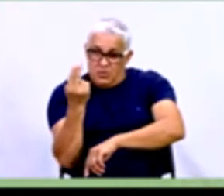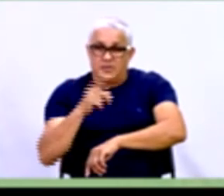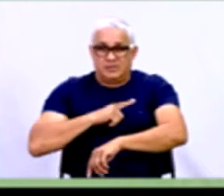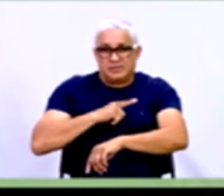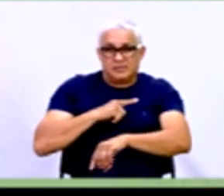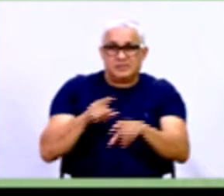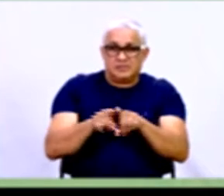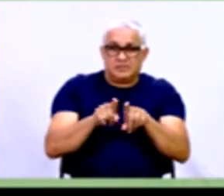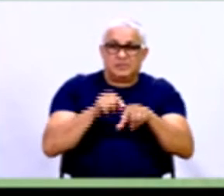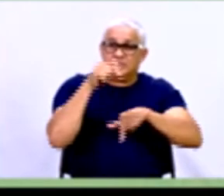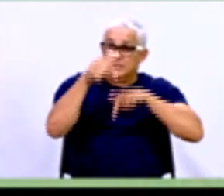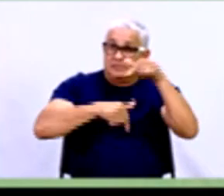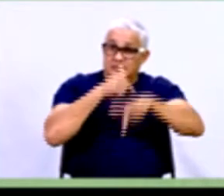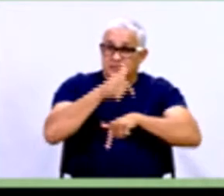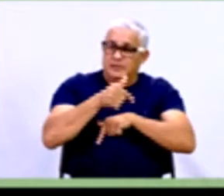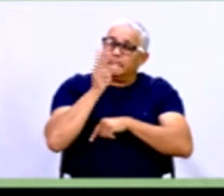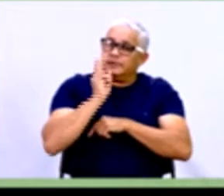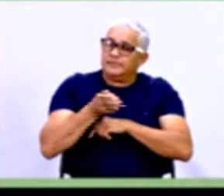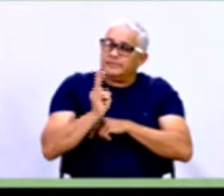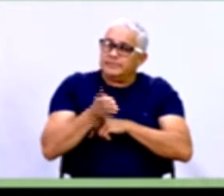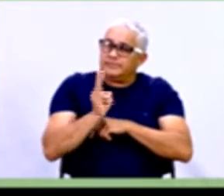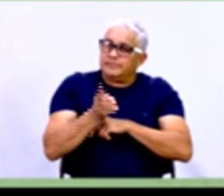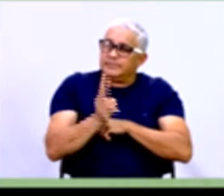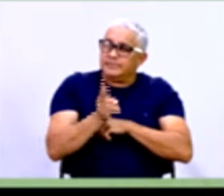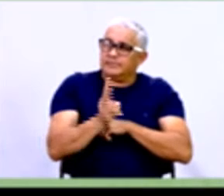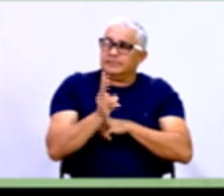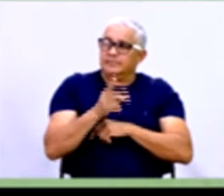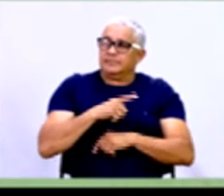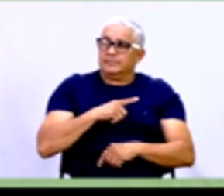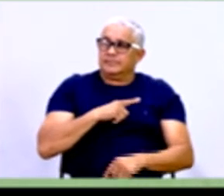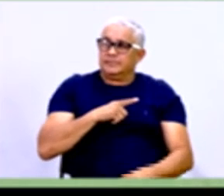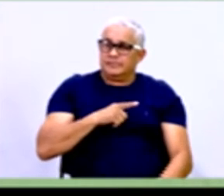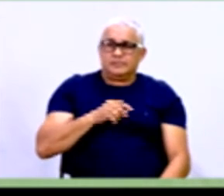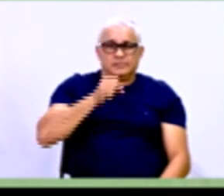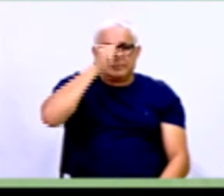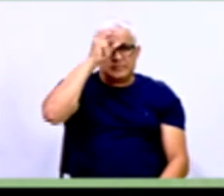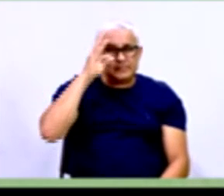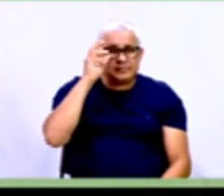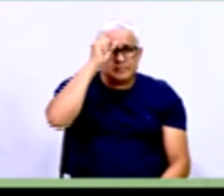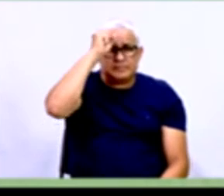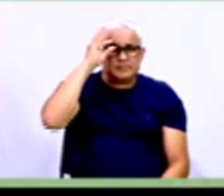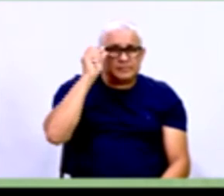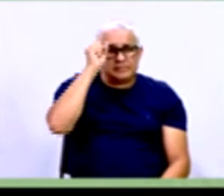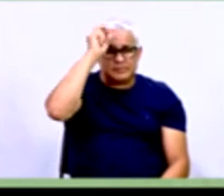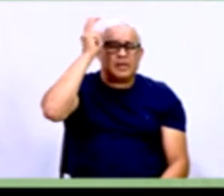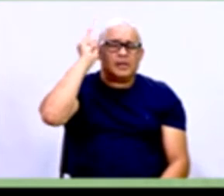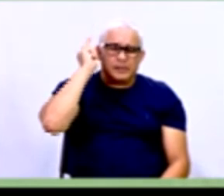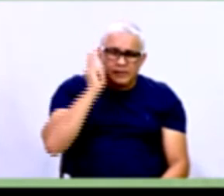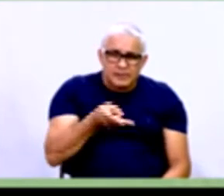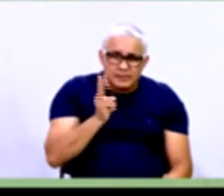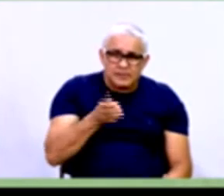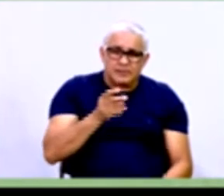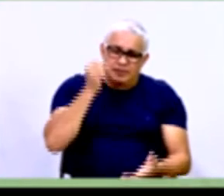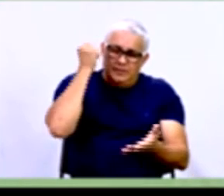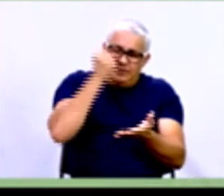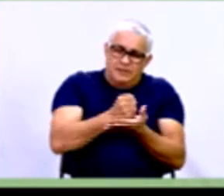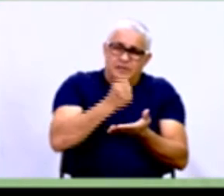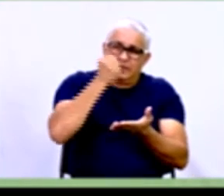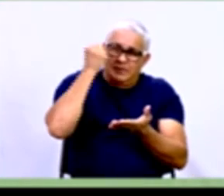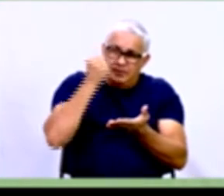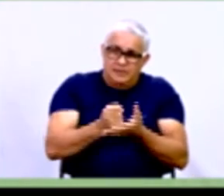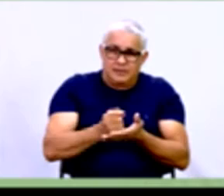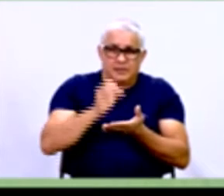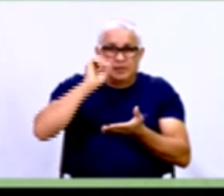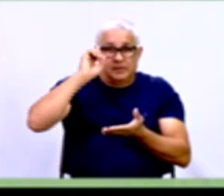que trabalha continuamente, né? Todos os dias ele está fazendo aquela função, né? Carteira assinada ou não, mas